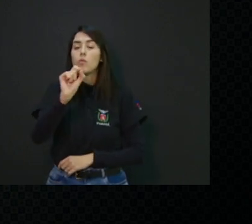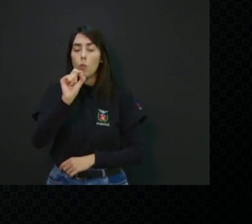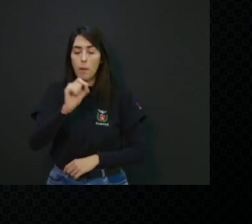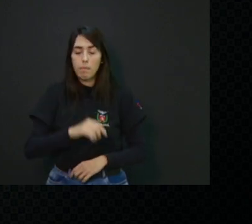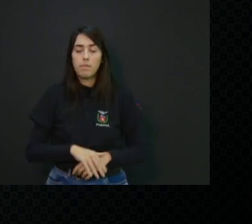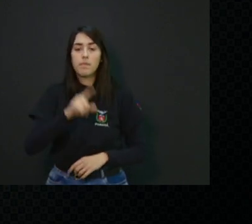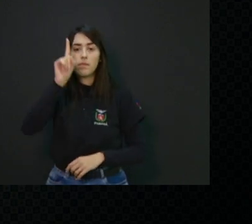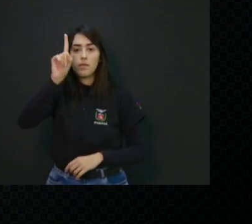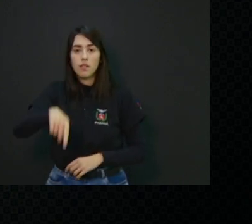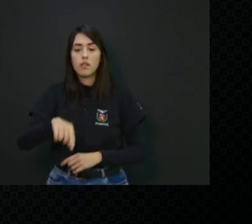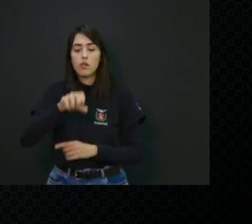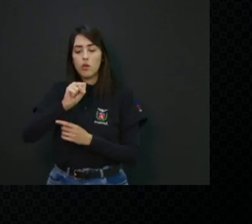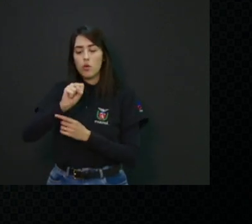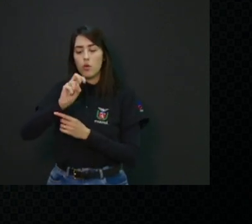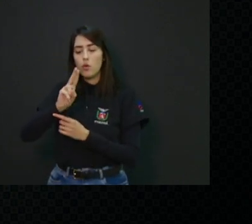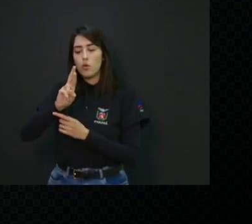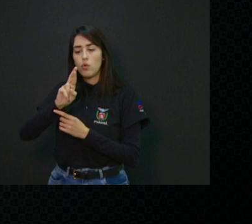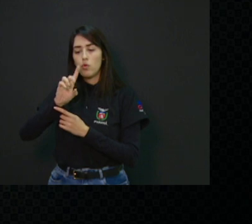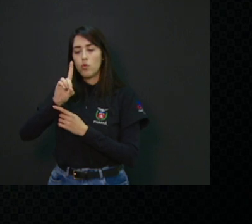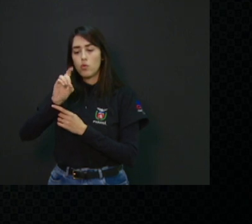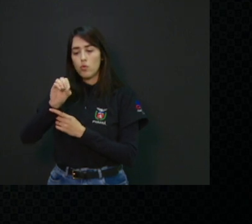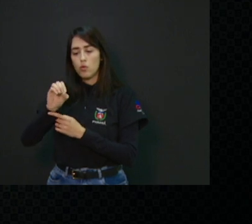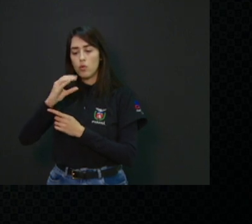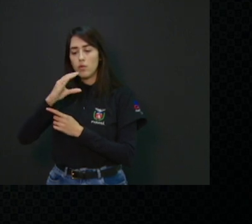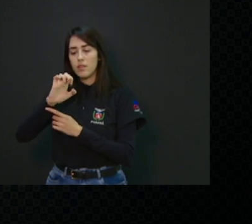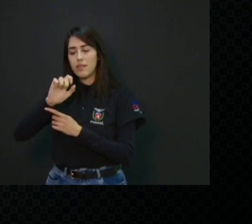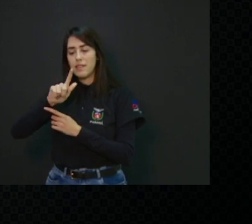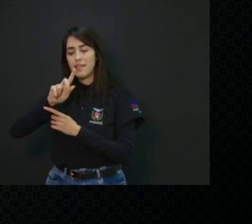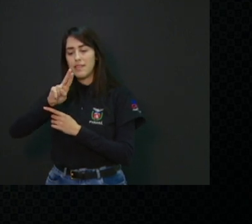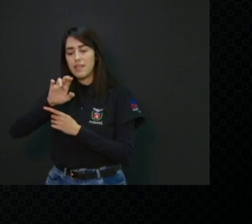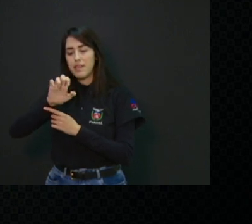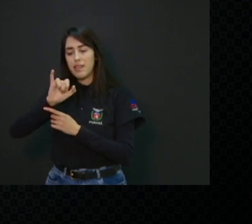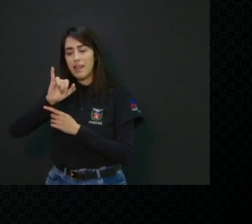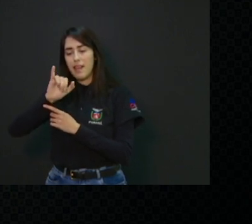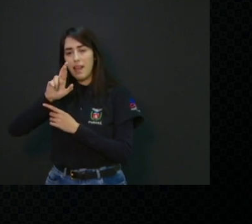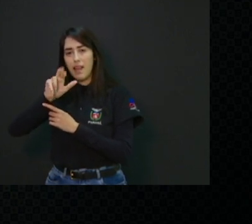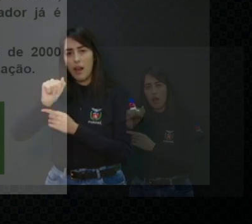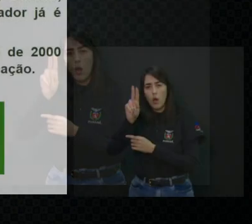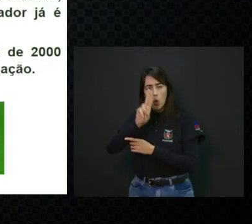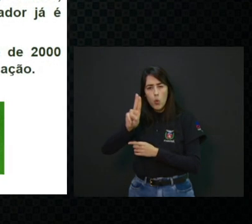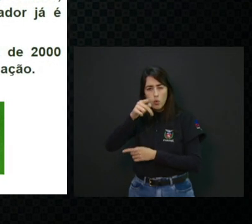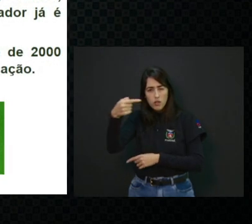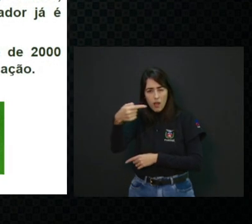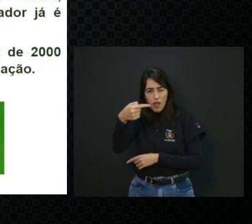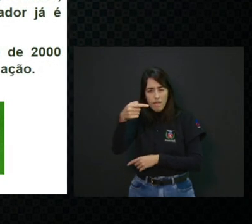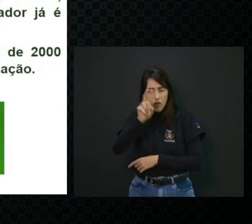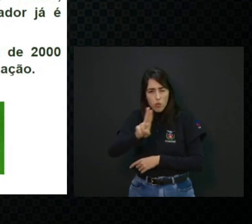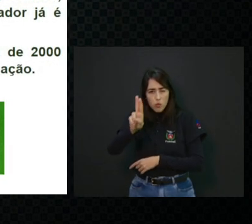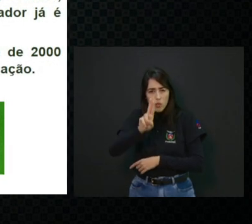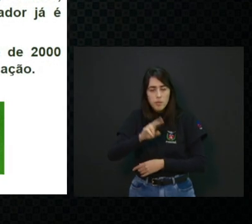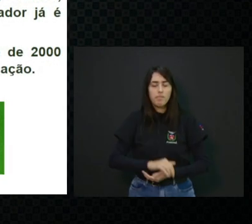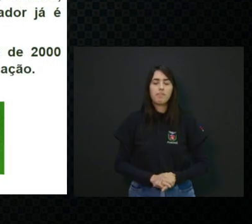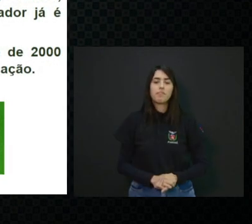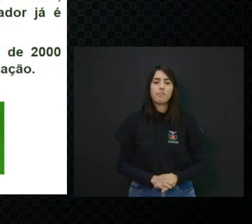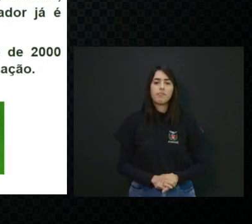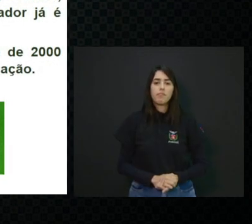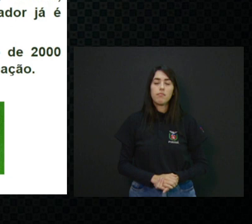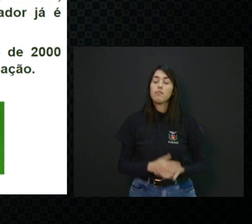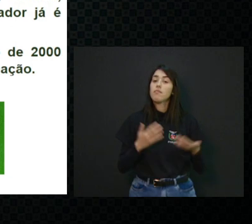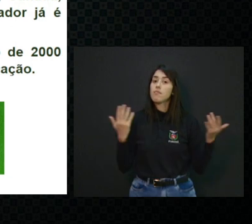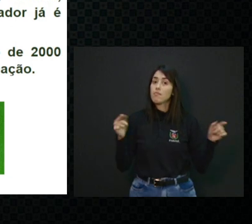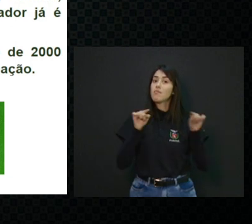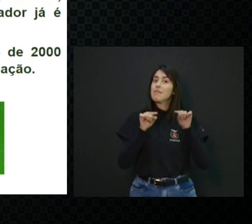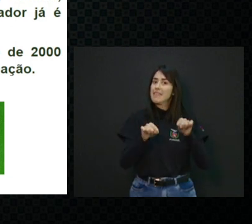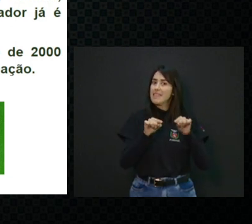palavras surdo cegueira e surdo cego com hífen? Isso, professor, é ótimo